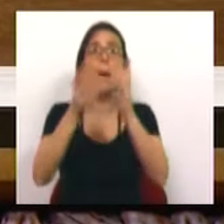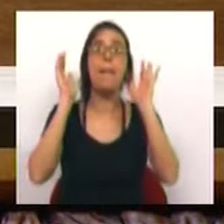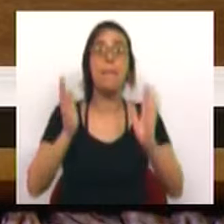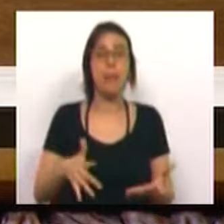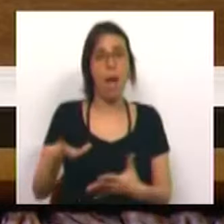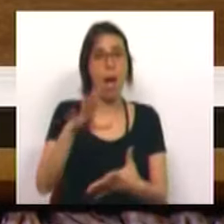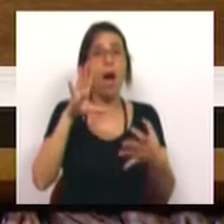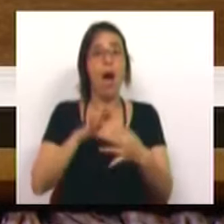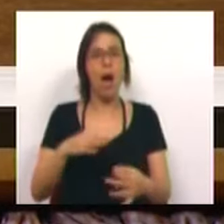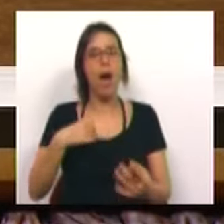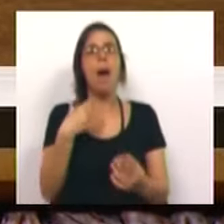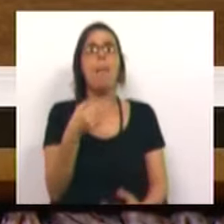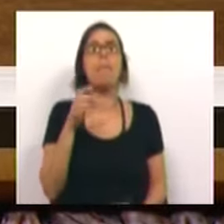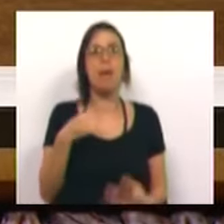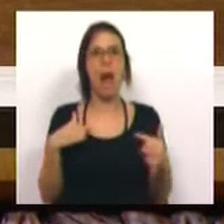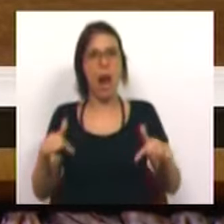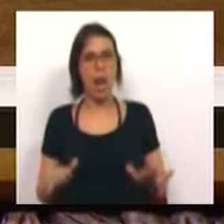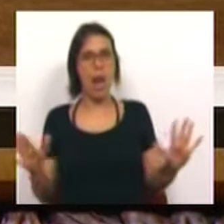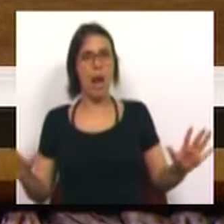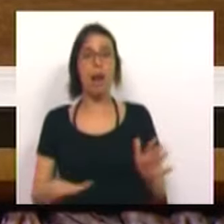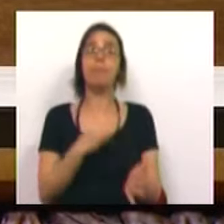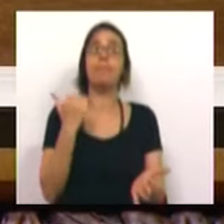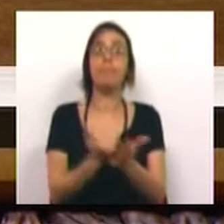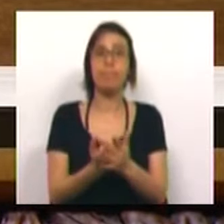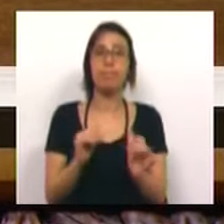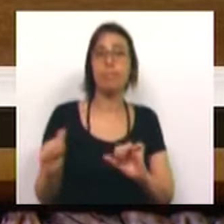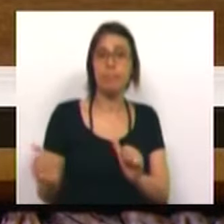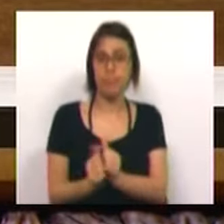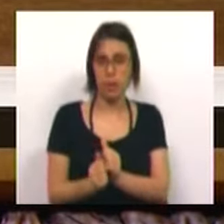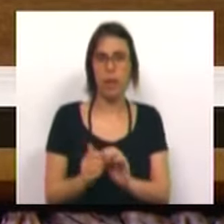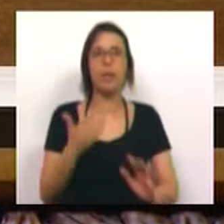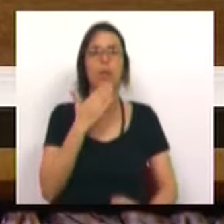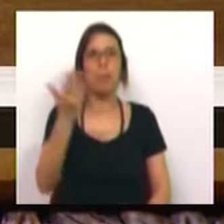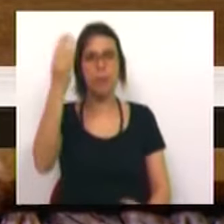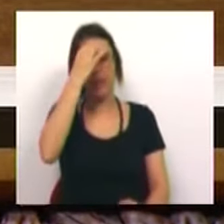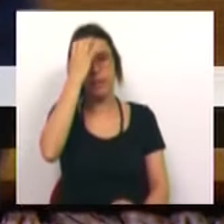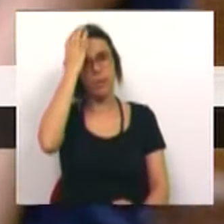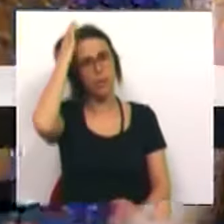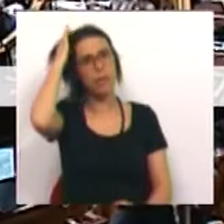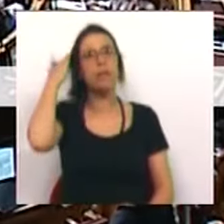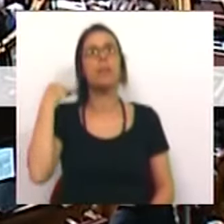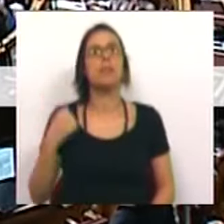necessária nesta área. E o PCP cá estará, como sempre, ao lado deles. Muito obrigada.